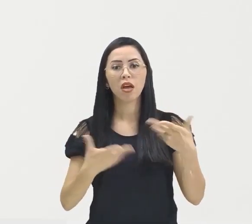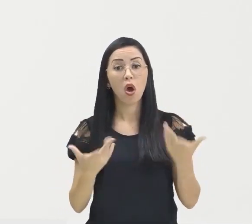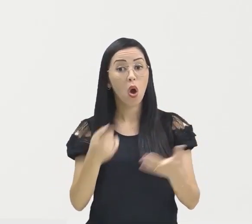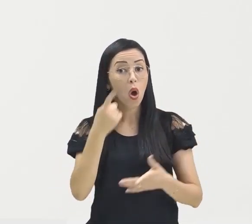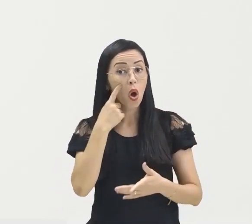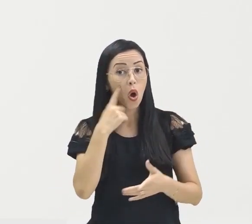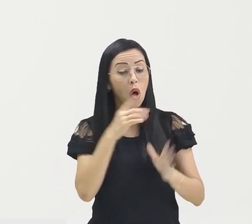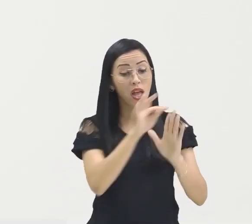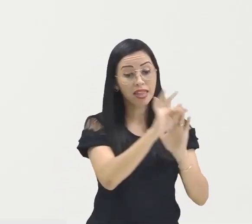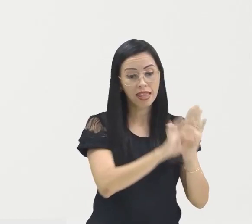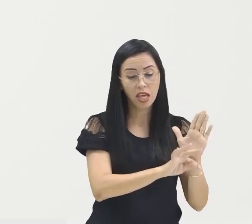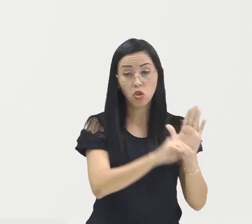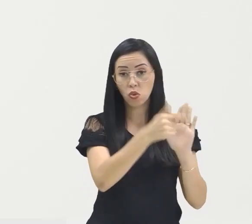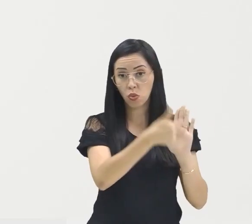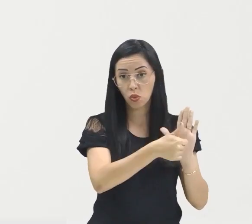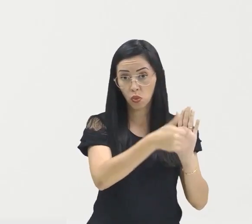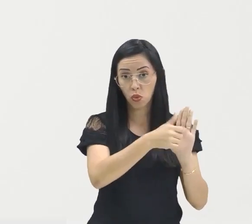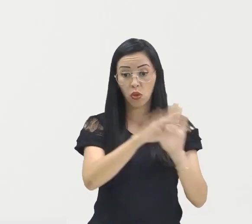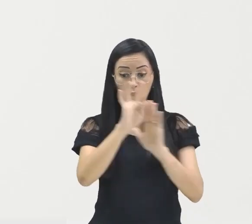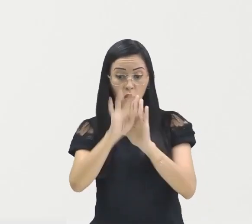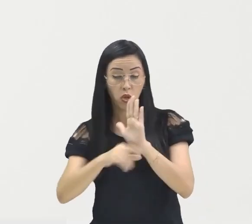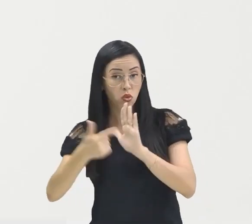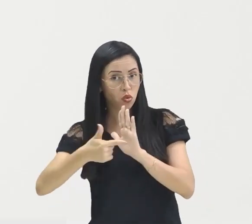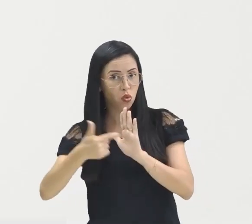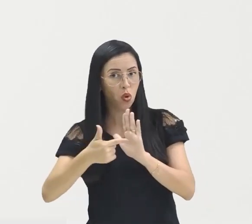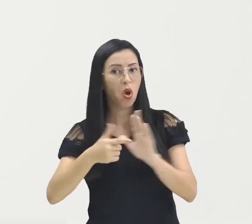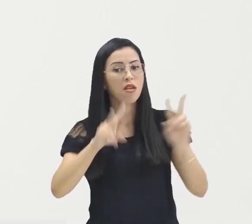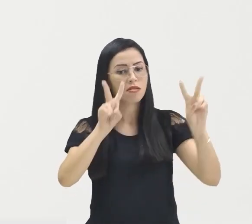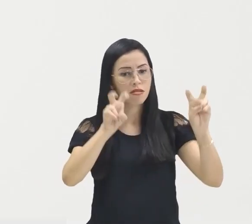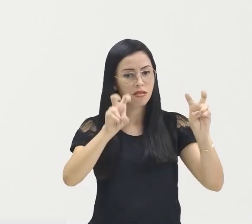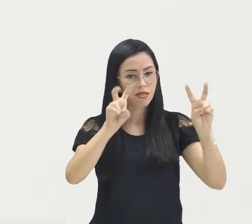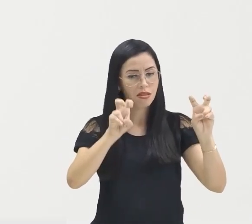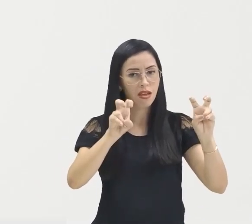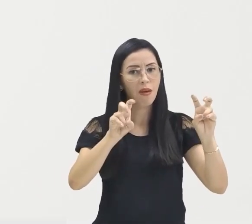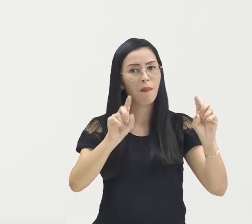seja, dificuldade de aprendizagem, dislexia.